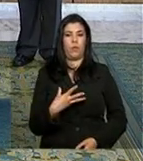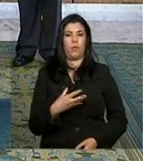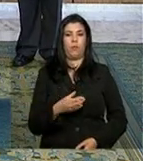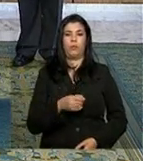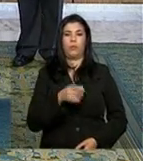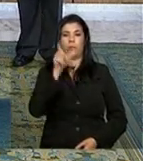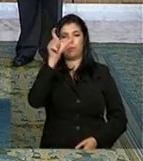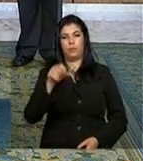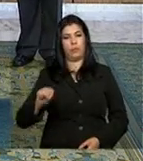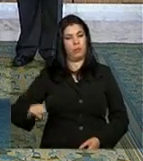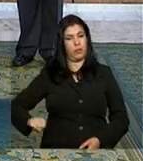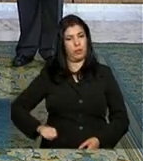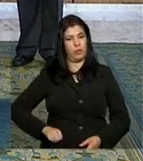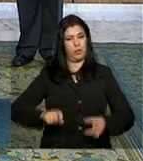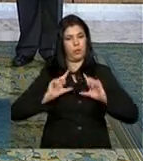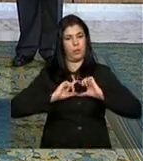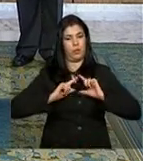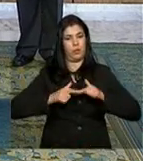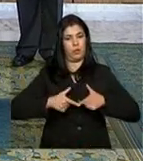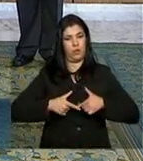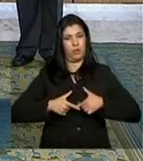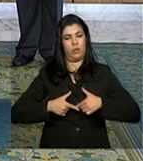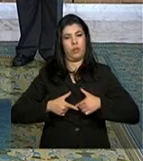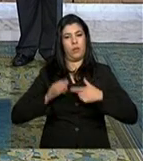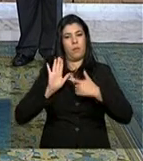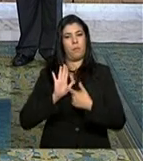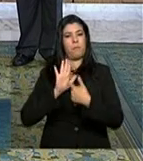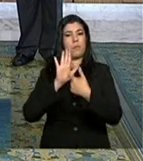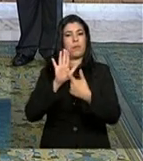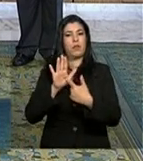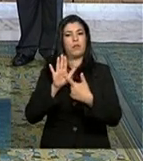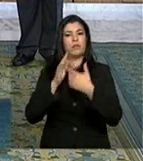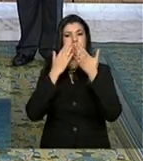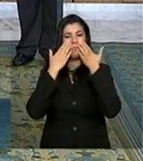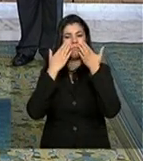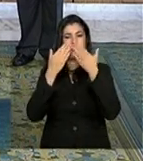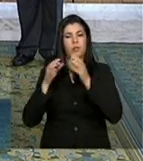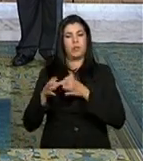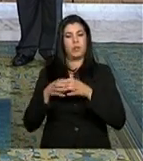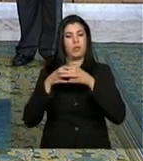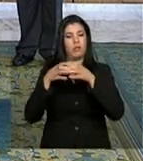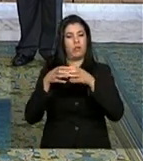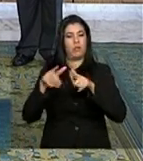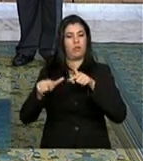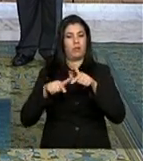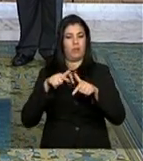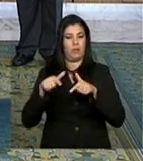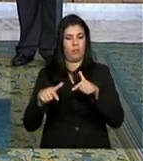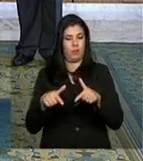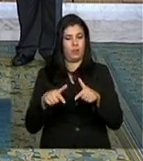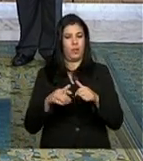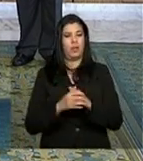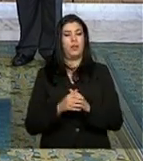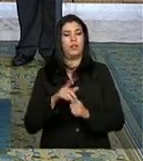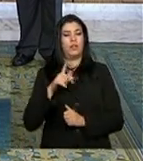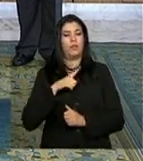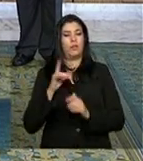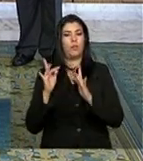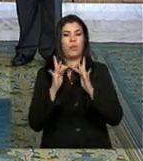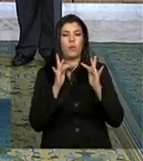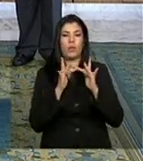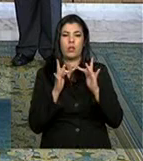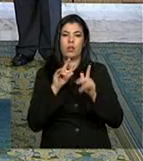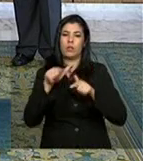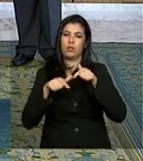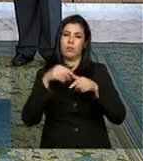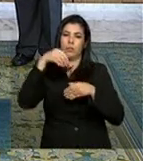Israel apresenta a sua equipe, a presidenta Dilma Rousseff, a equipe que passará a atuar com ele